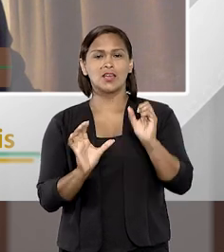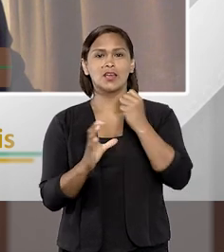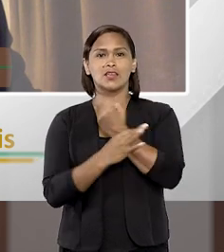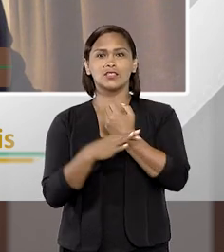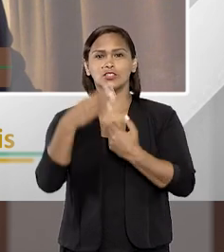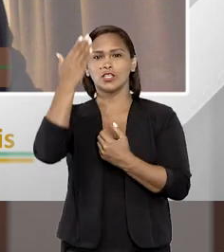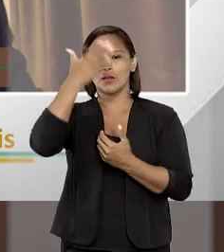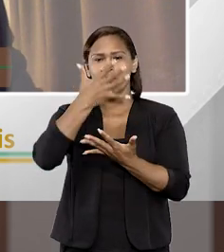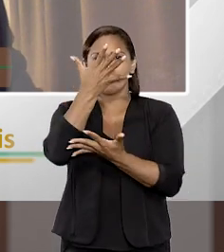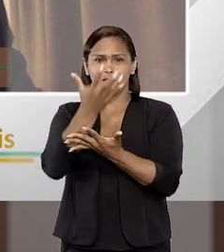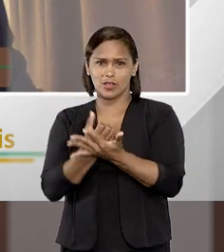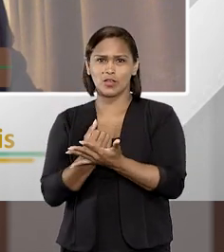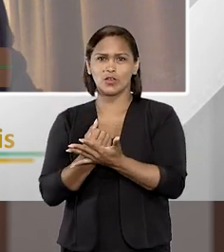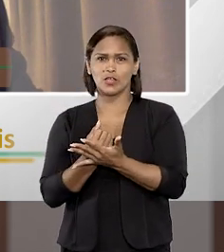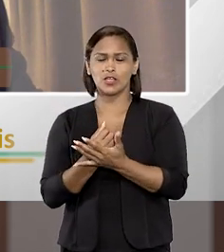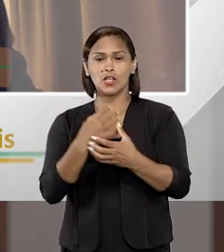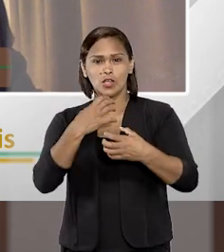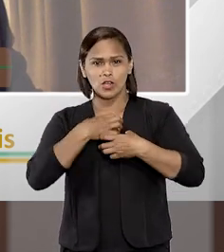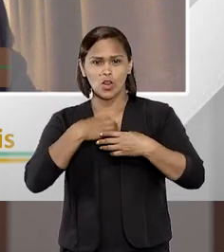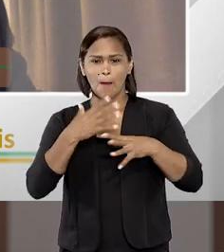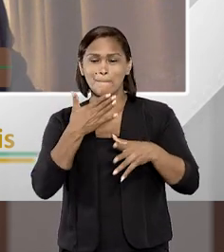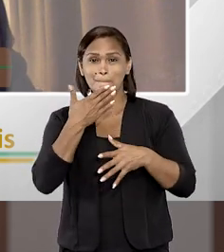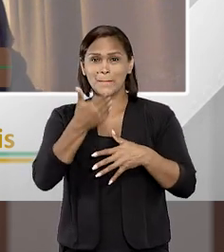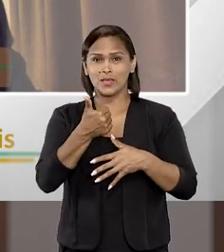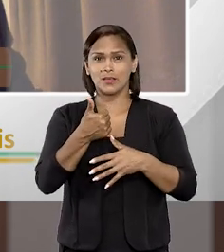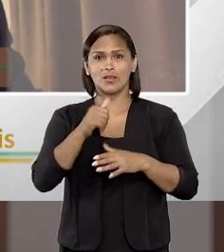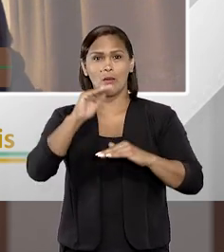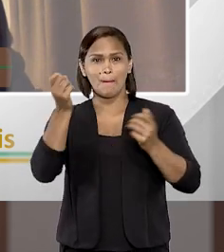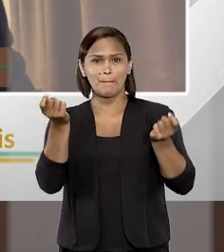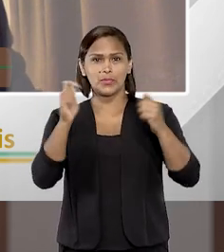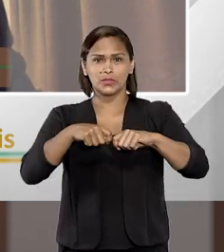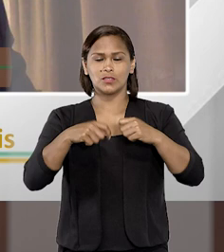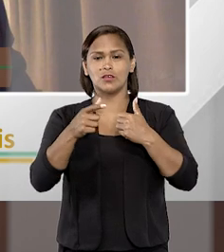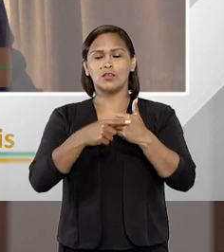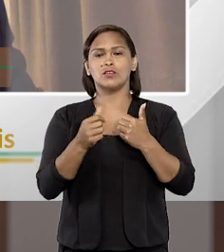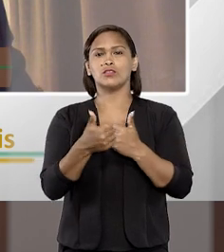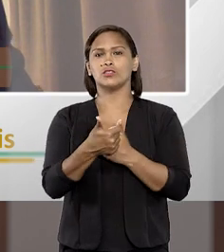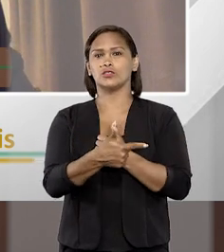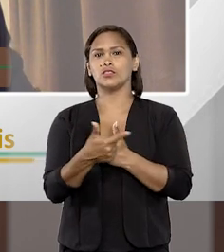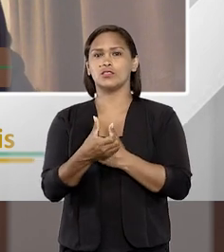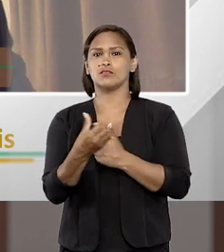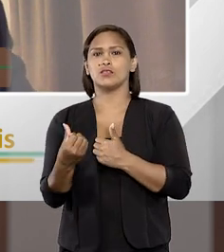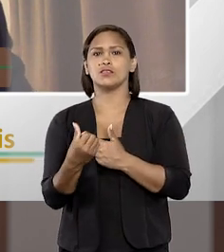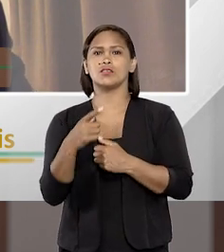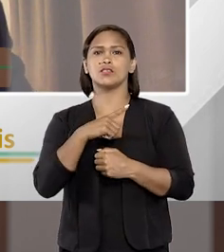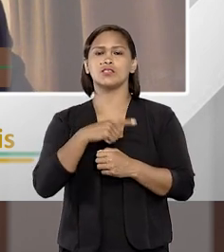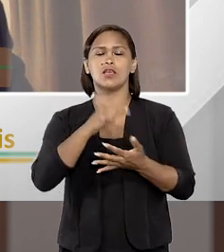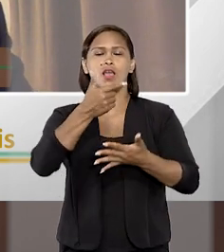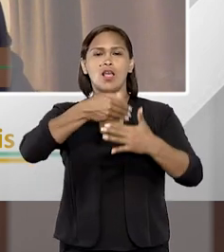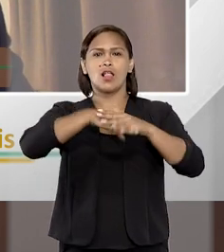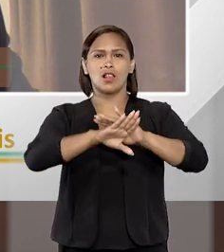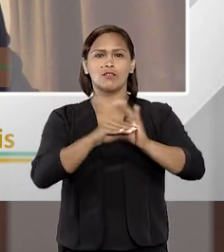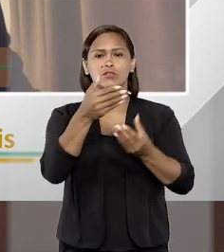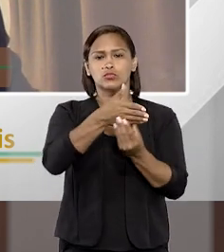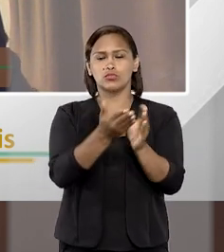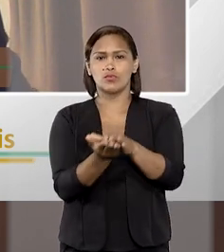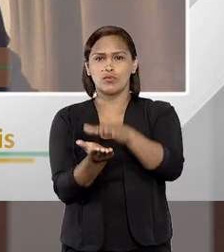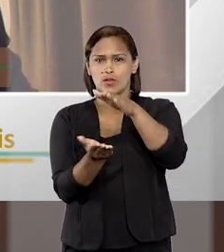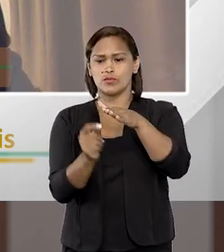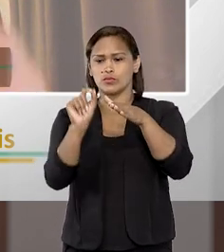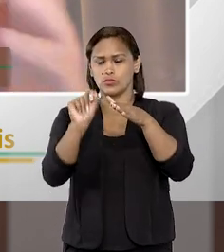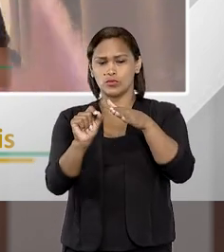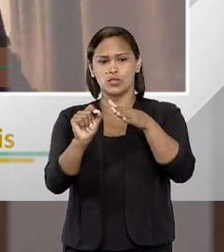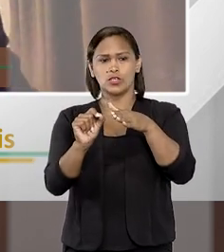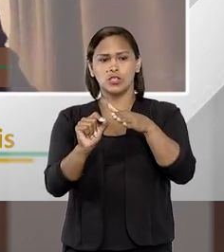que essa prova seja polida com a melhor qualidade possível 26 prevê lavratura de um alto